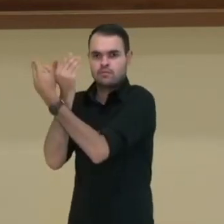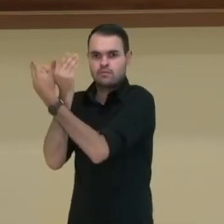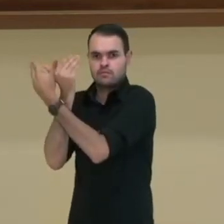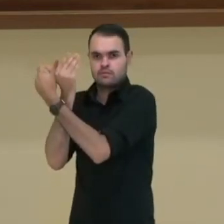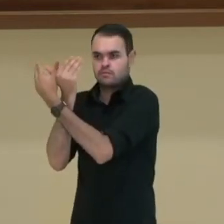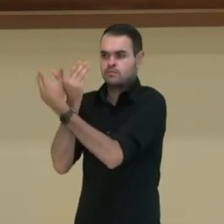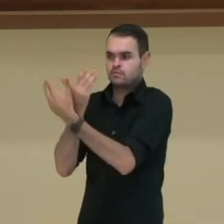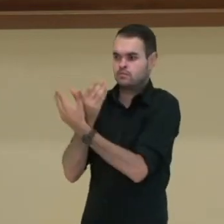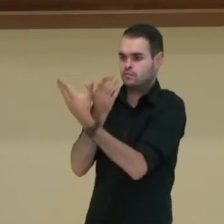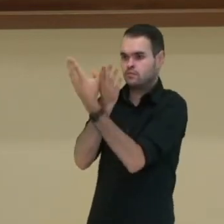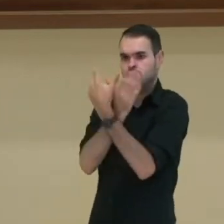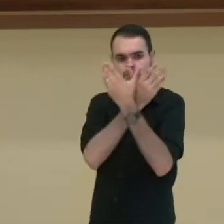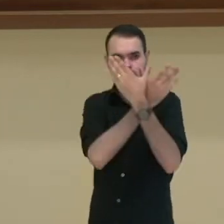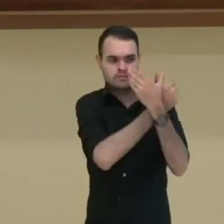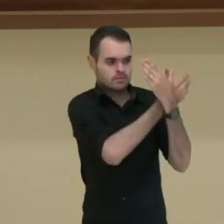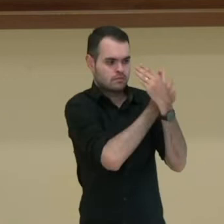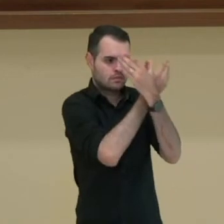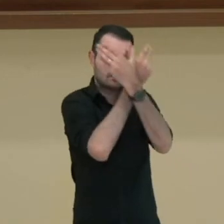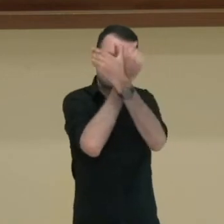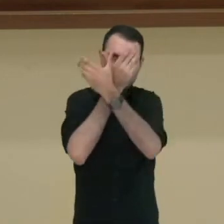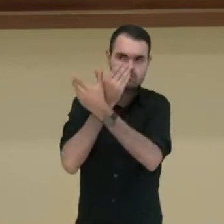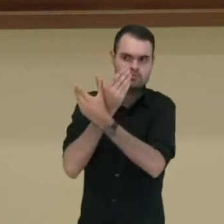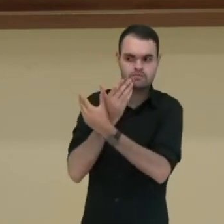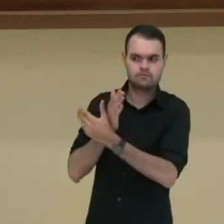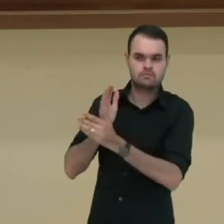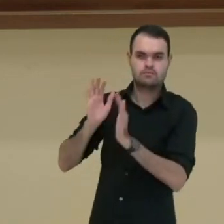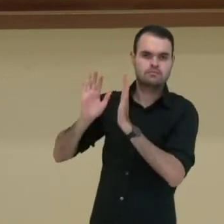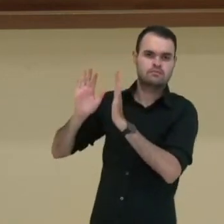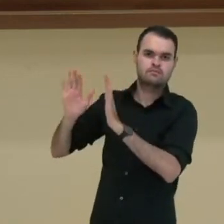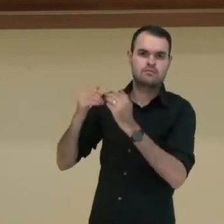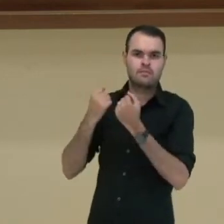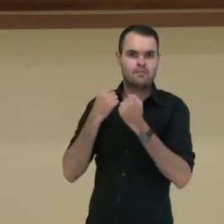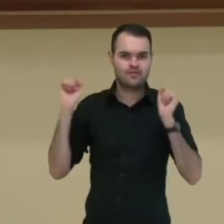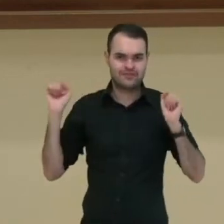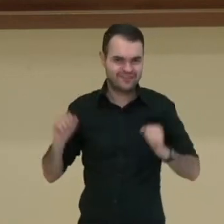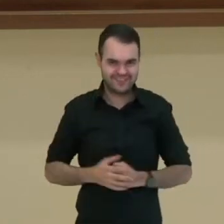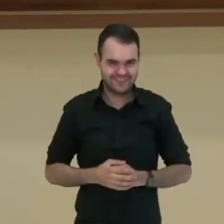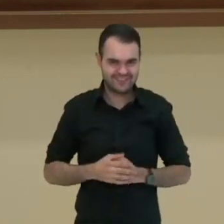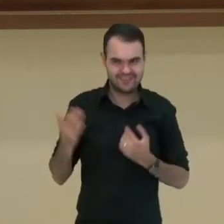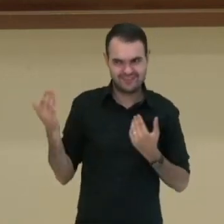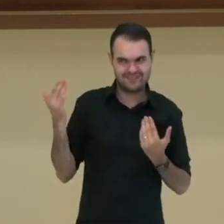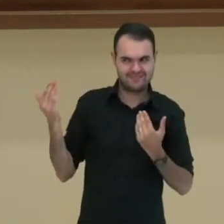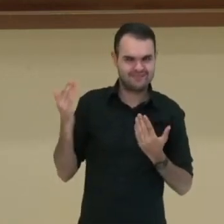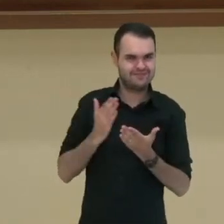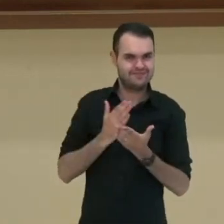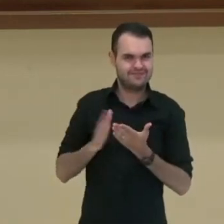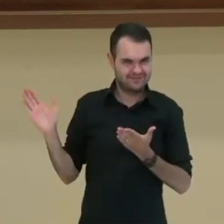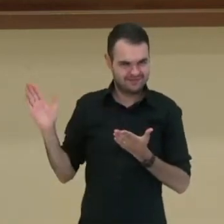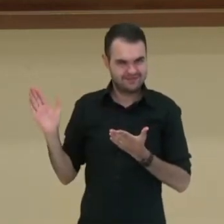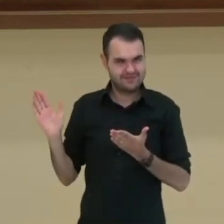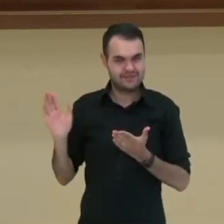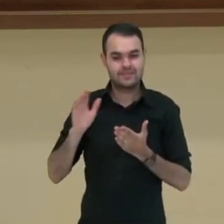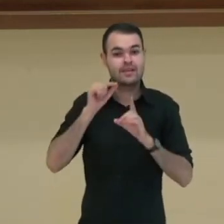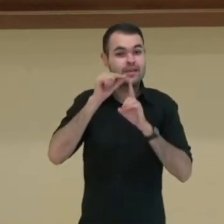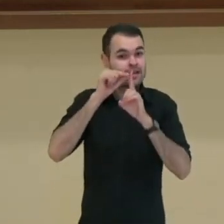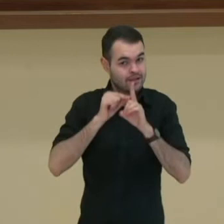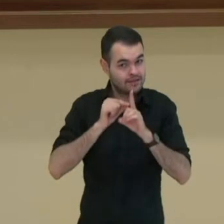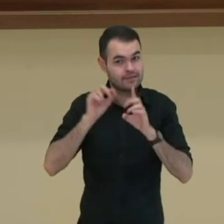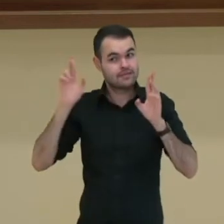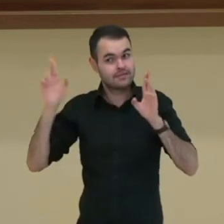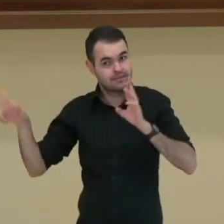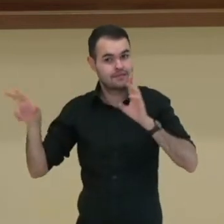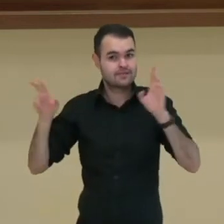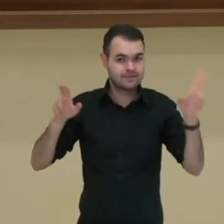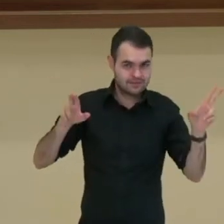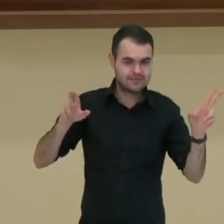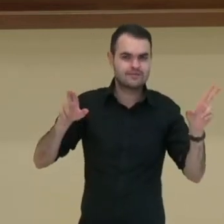Somos diferentes. Então, impossível, né? Essas 2 espécies, ó, já falei então que são espécies diferentes.